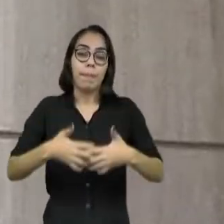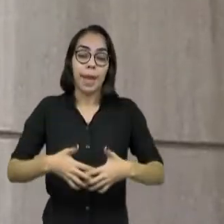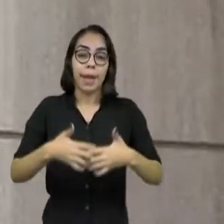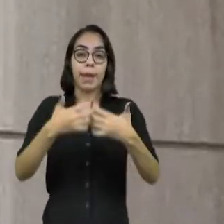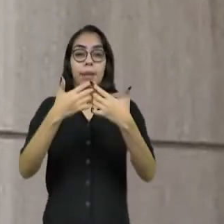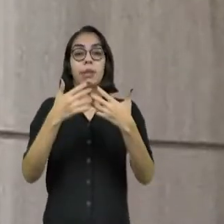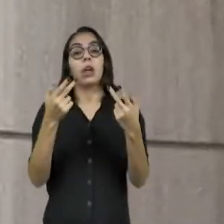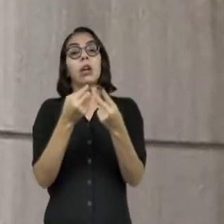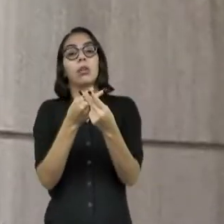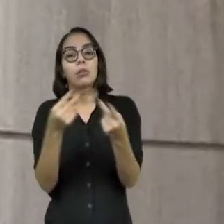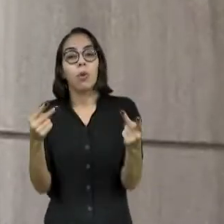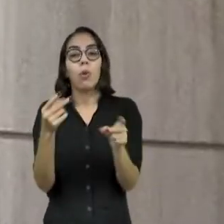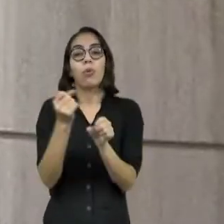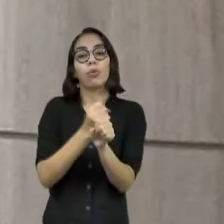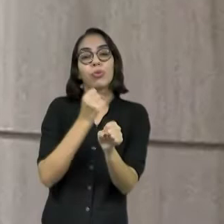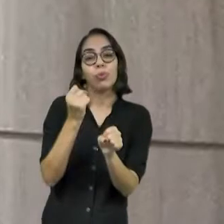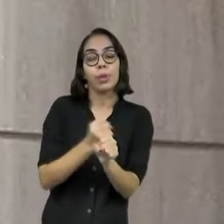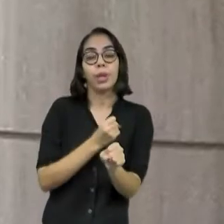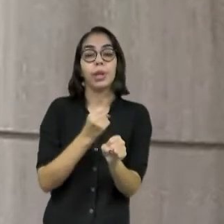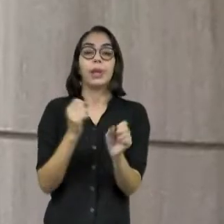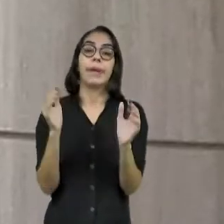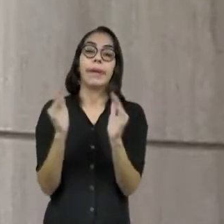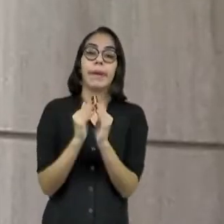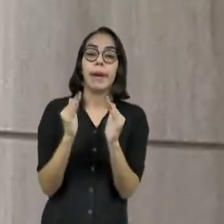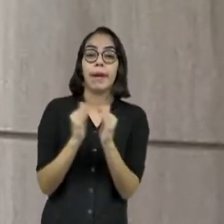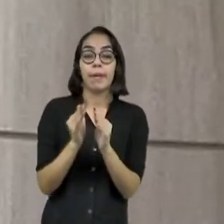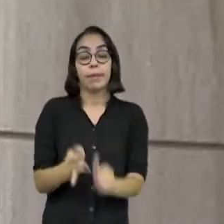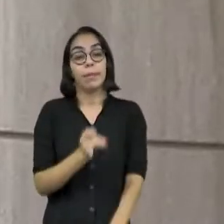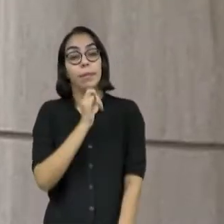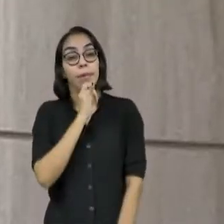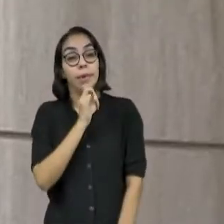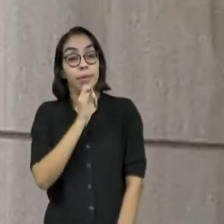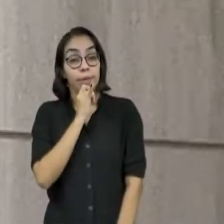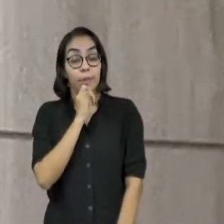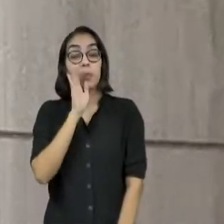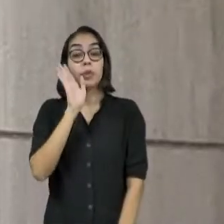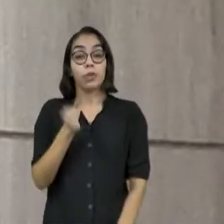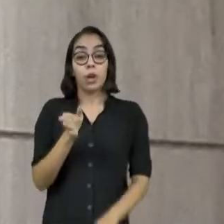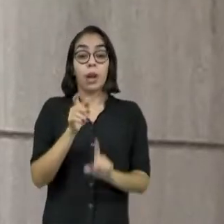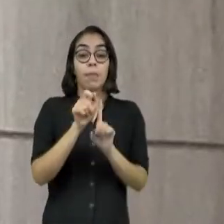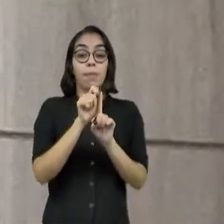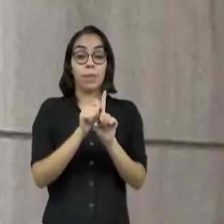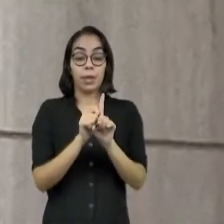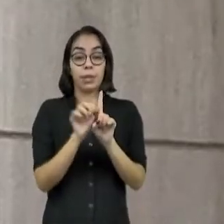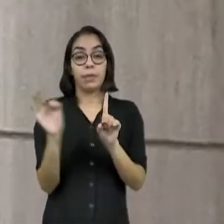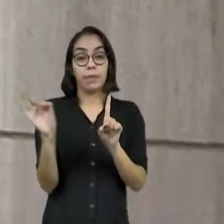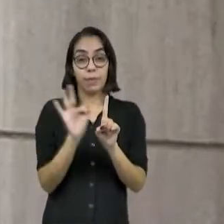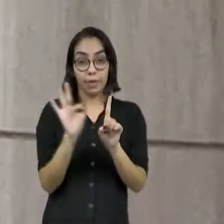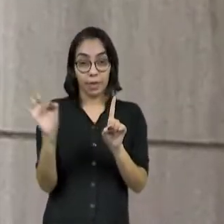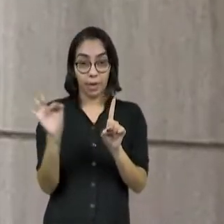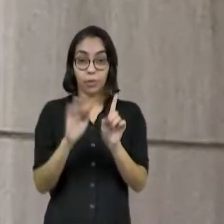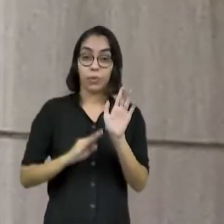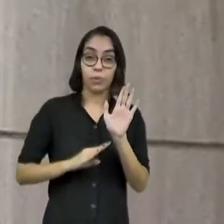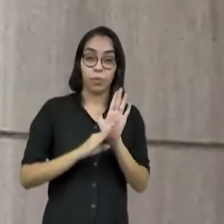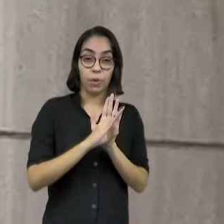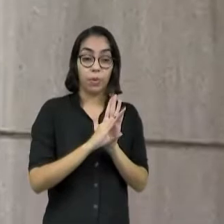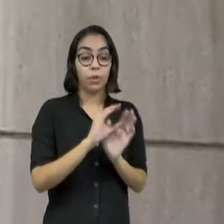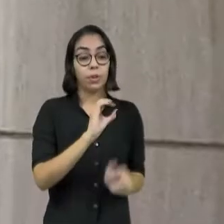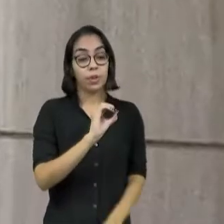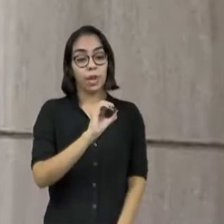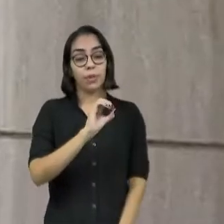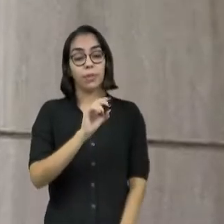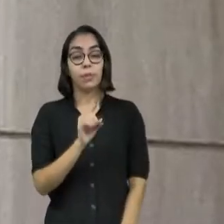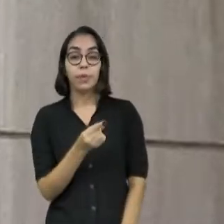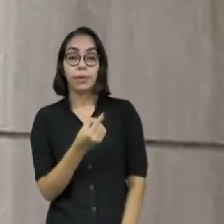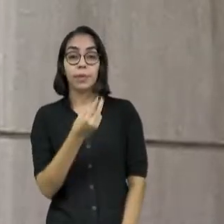de construção, o volume de vendas em fevereiro avançou 0,2% em relação a janeiro